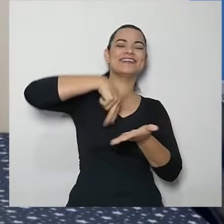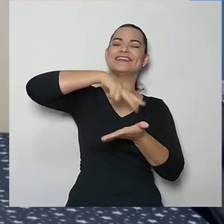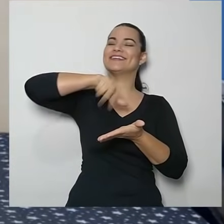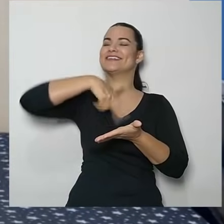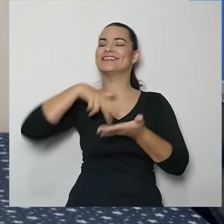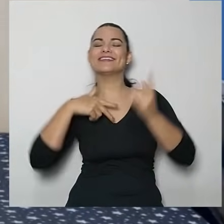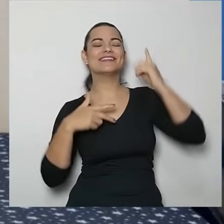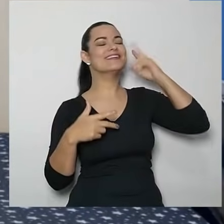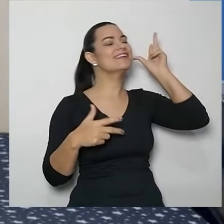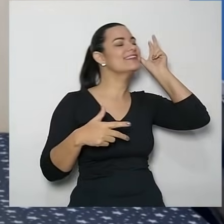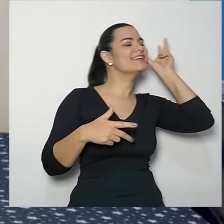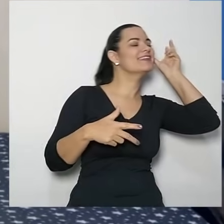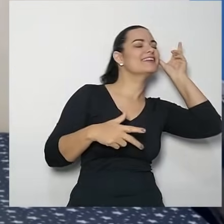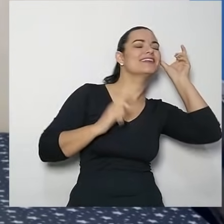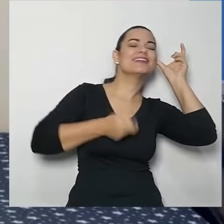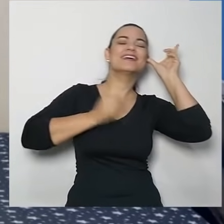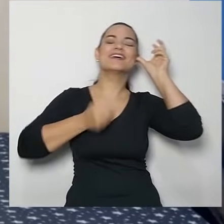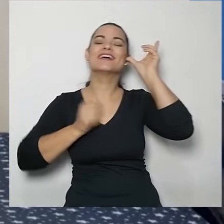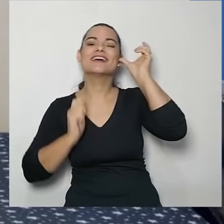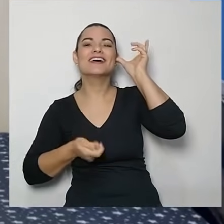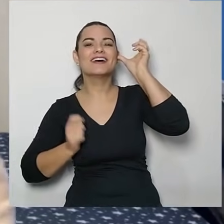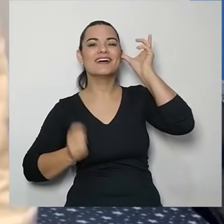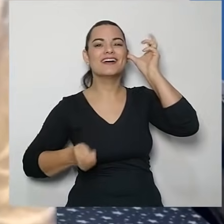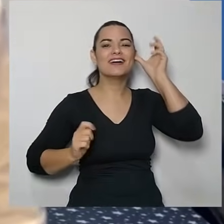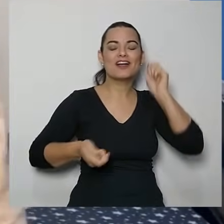ao som da música.